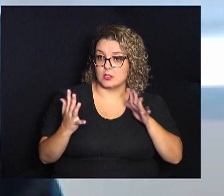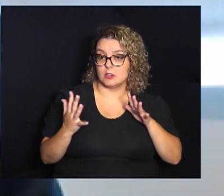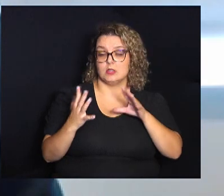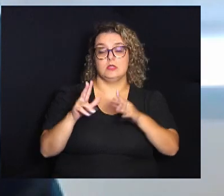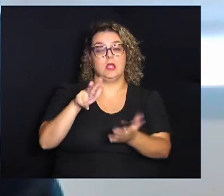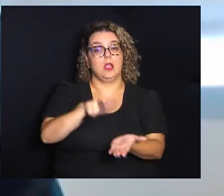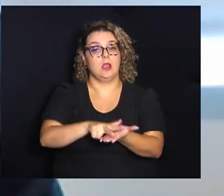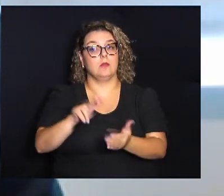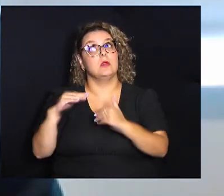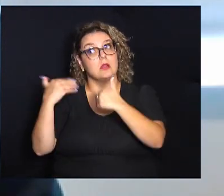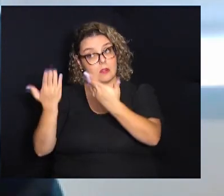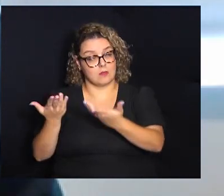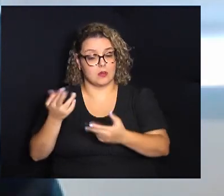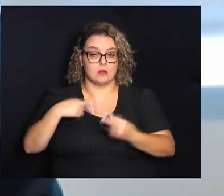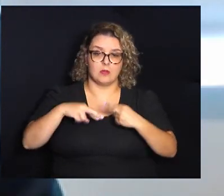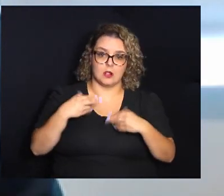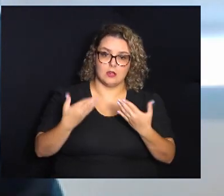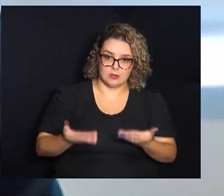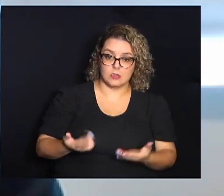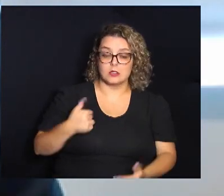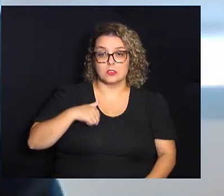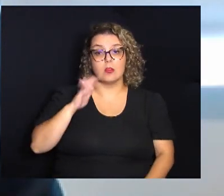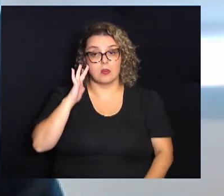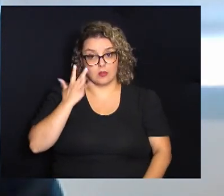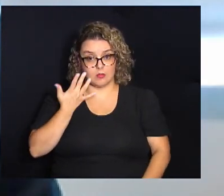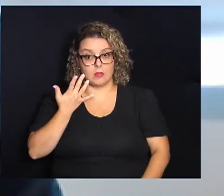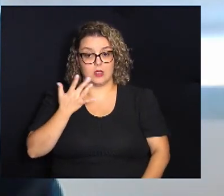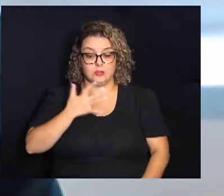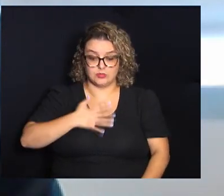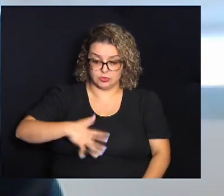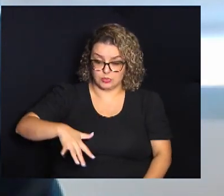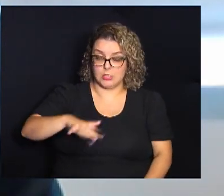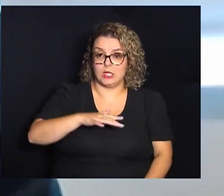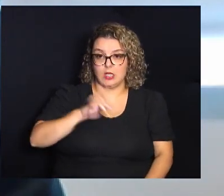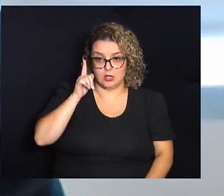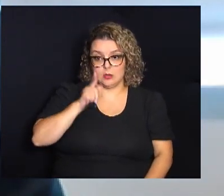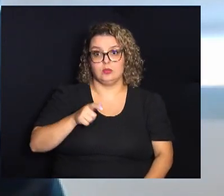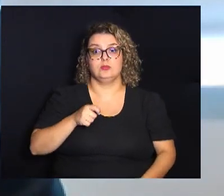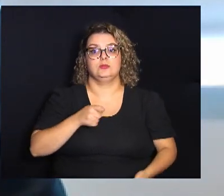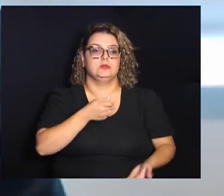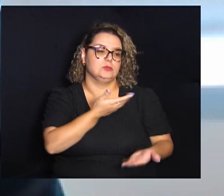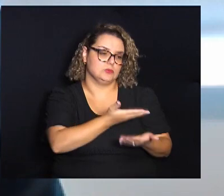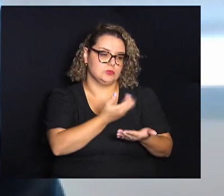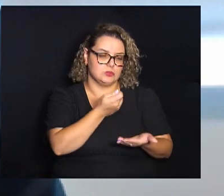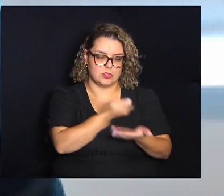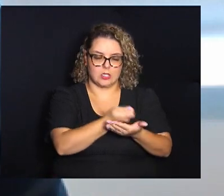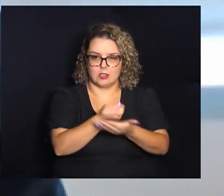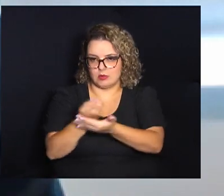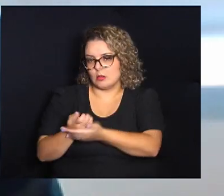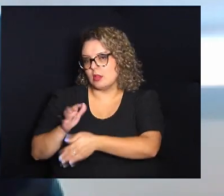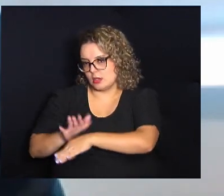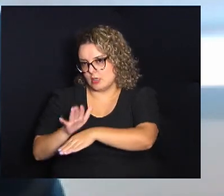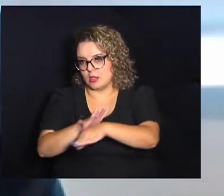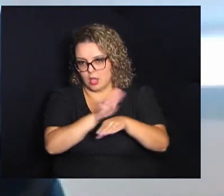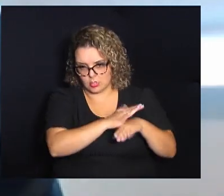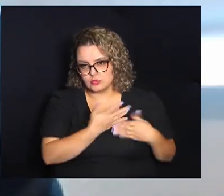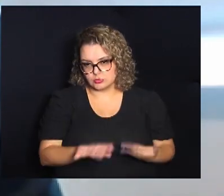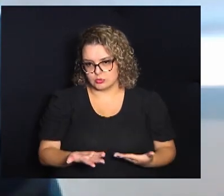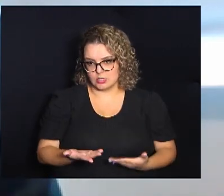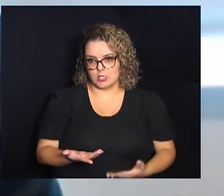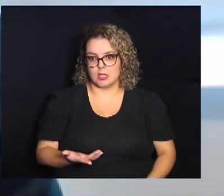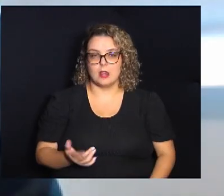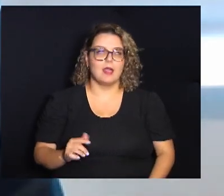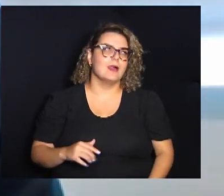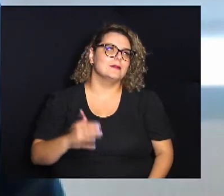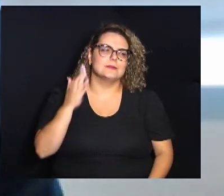com relação a isso. Então, eu acho que, de fato, o mercado em si conseguiu contribuir. É óbvio que a gente sabe que nenhuma legislação vai ser perfeita